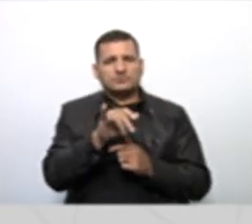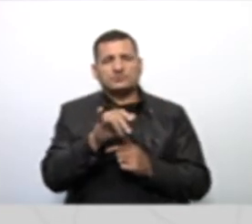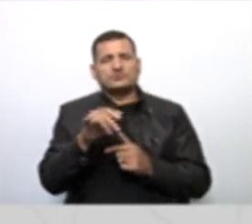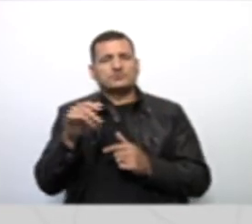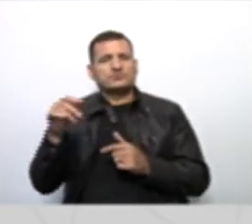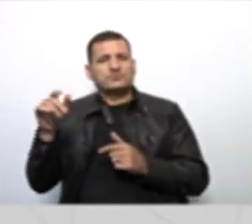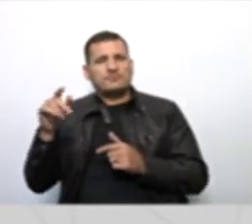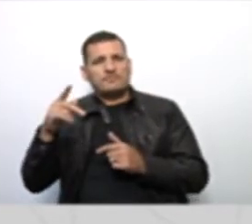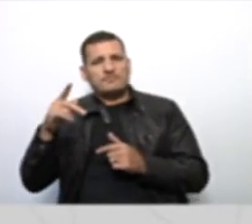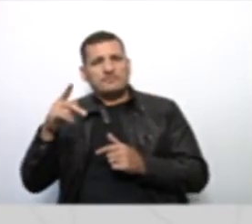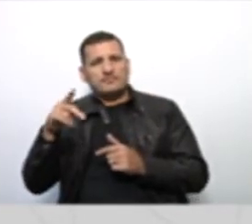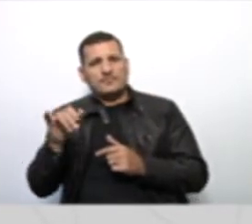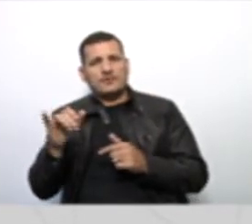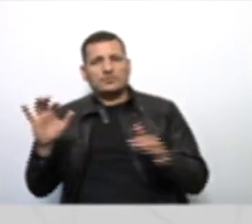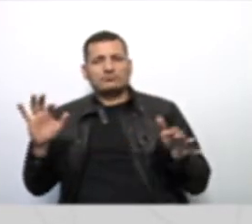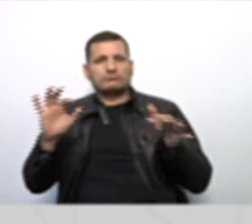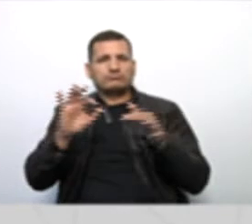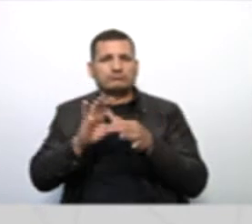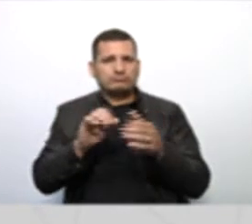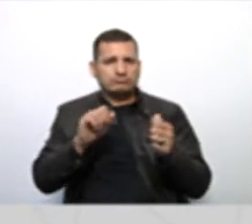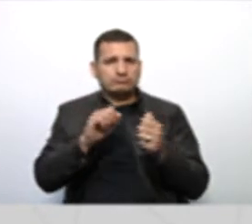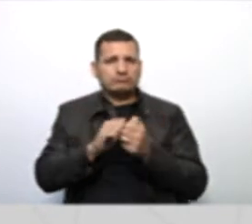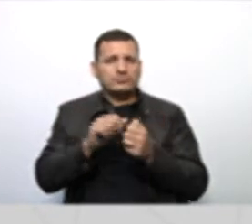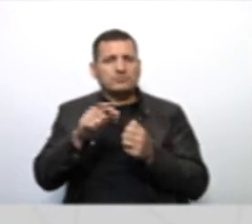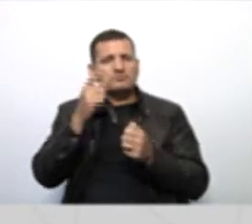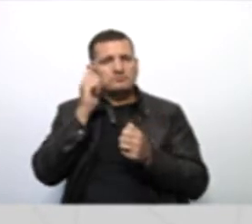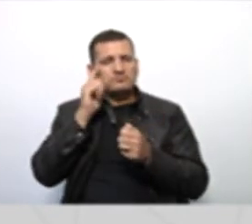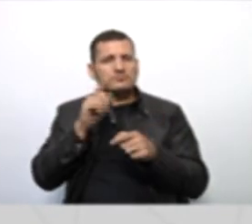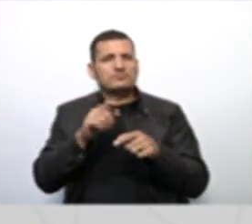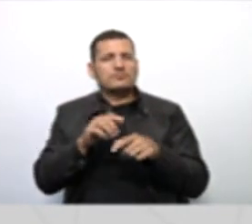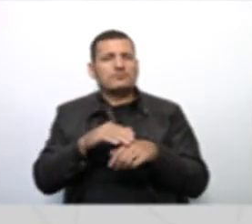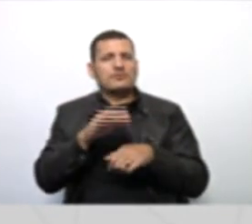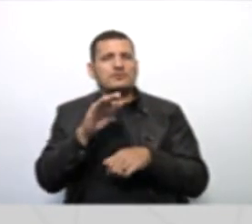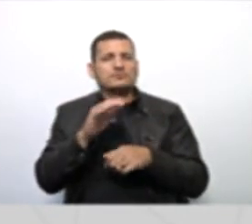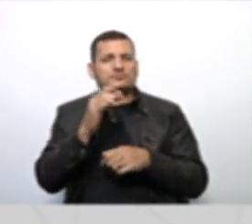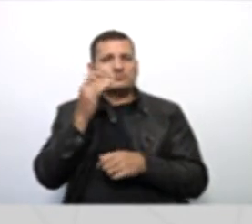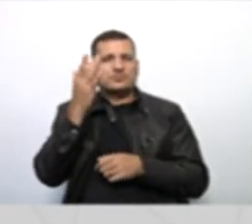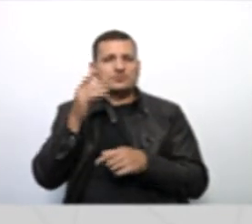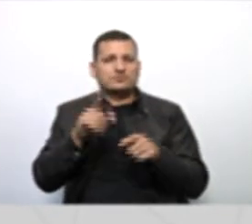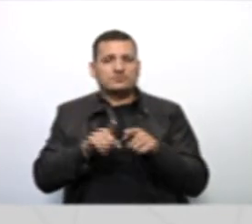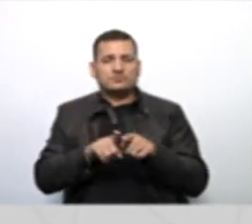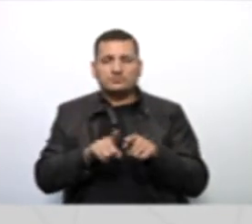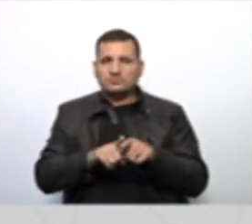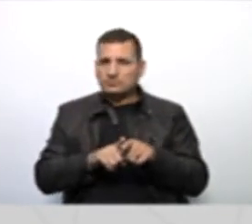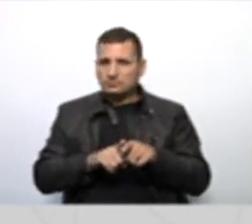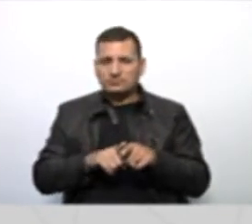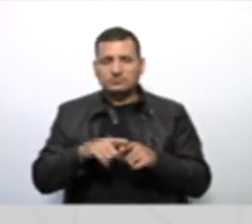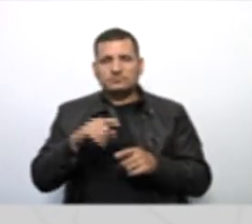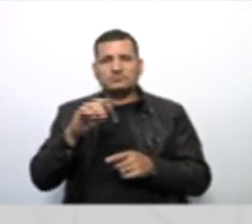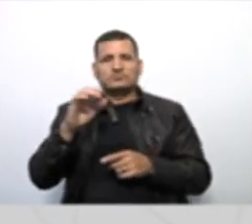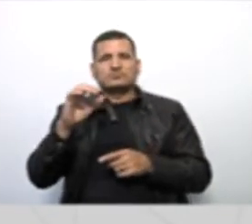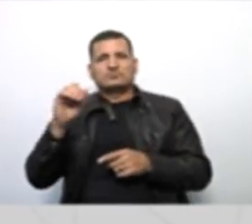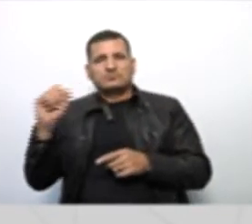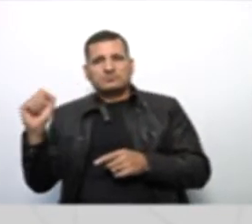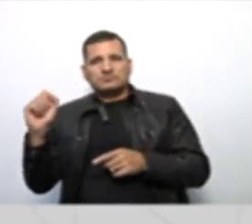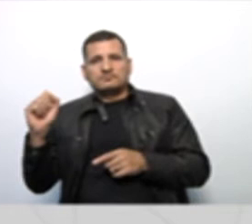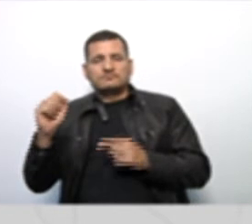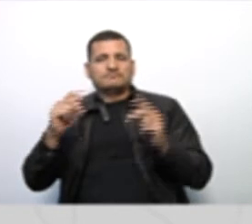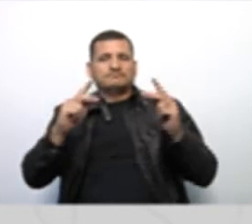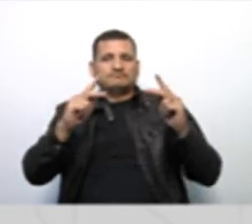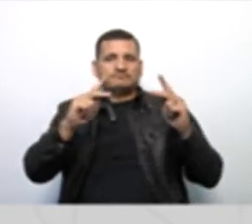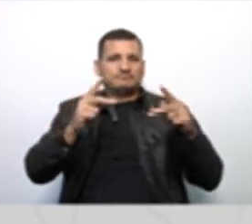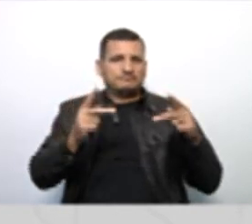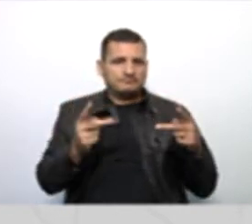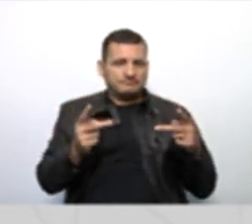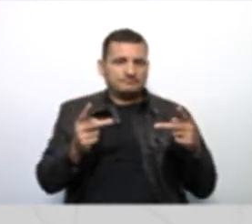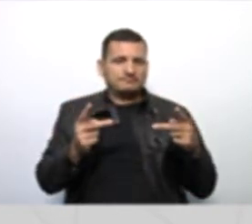pensaram que fosse mais fácil desenvolver uma linguagem KV, que foram separadas igual a estilização do HTML e